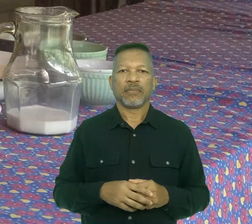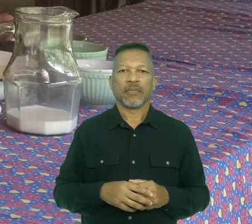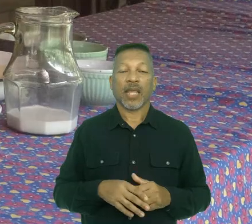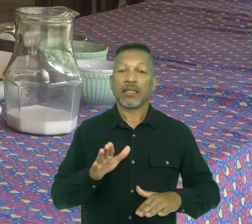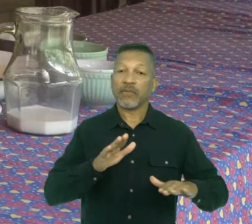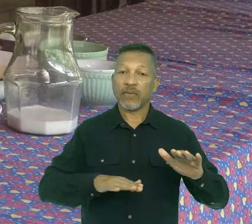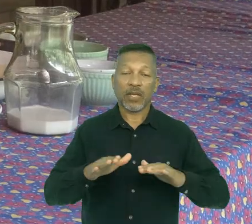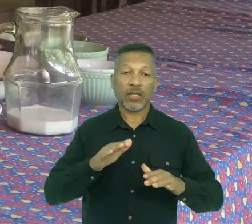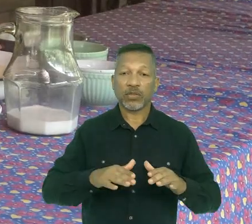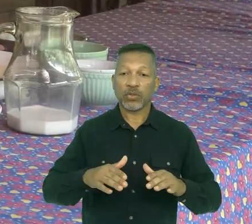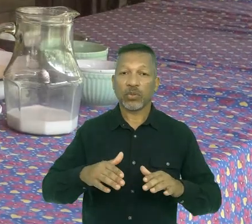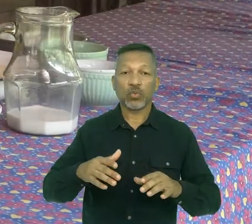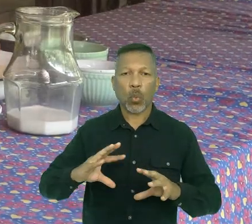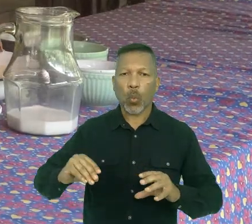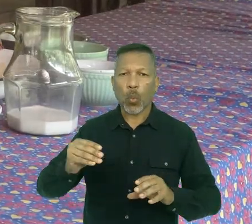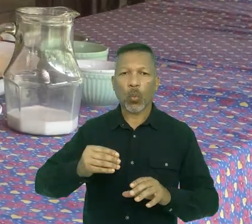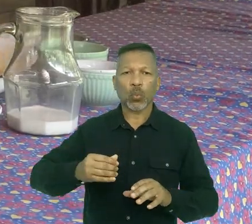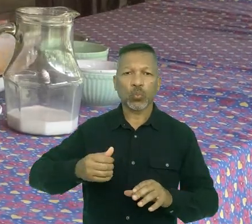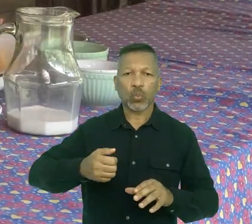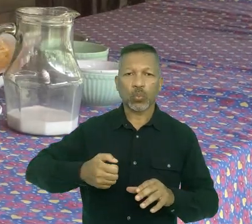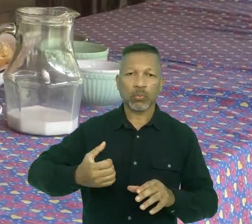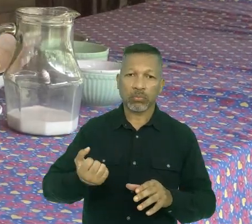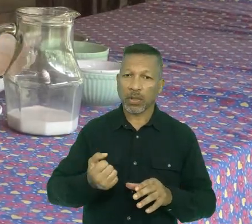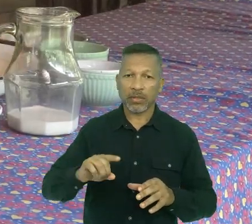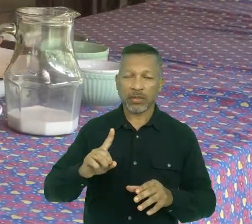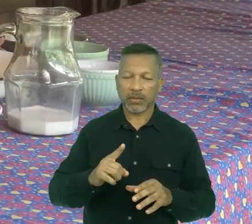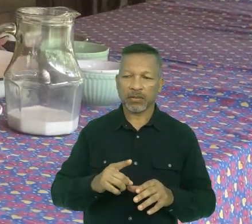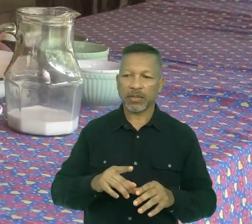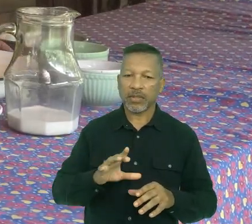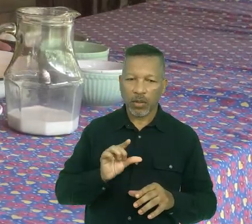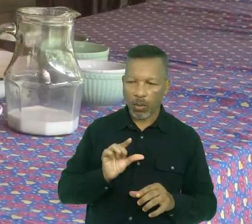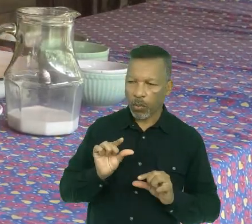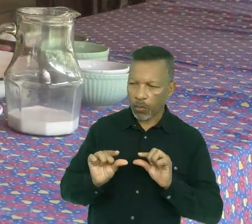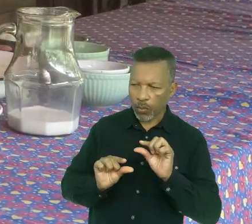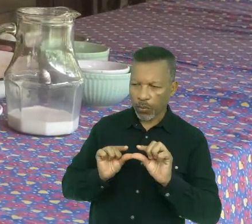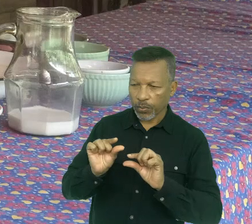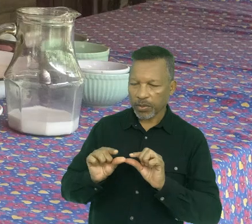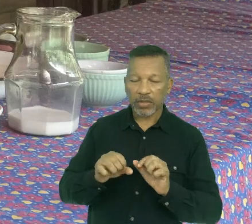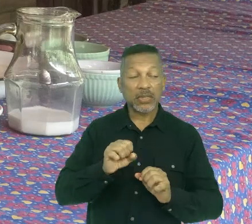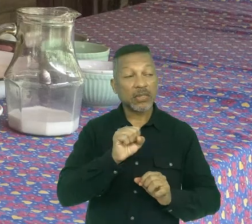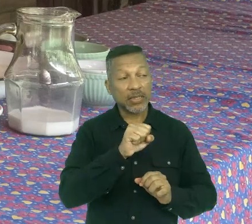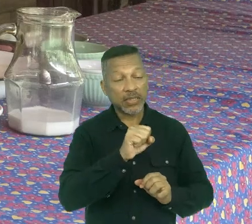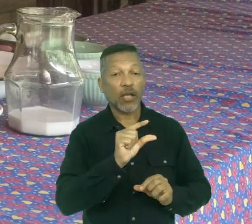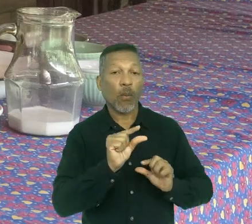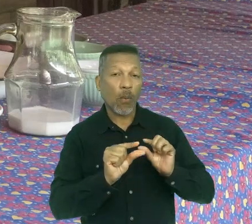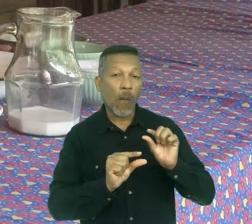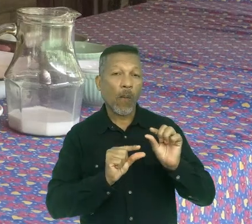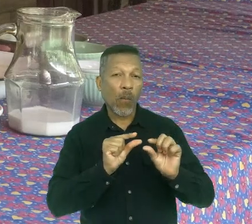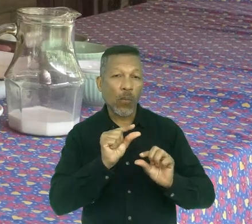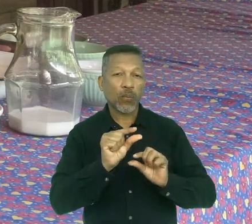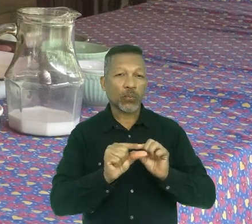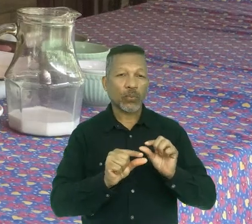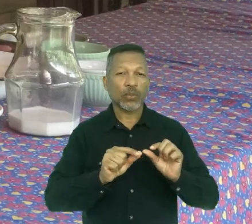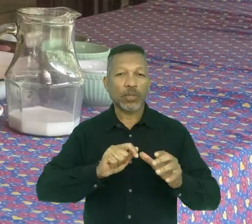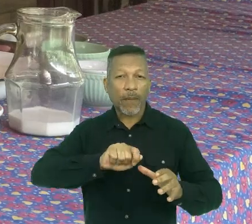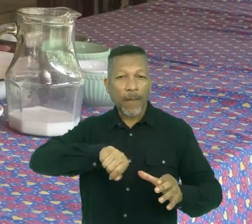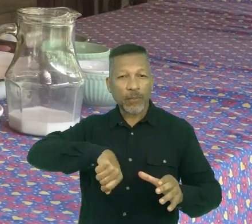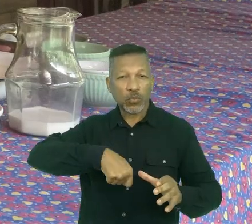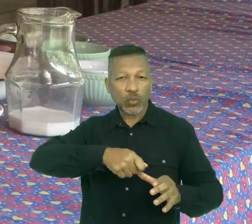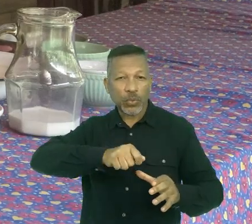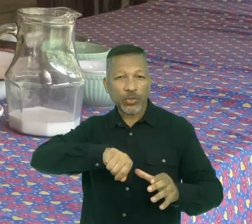Talvez não gaste esse leite todo. Então é bom ir colocando o leite aos poucos, né? né? Que dá uma amassadinha para